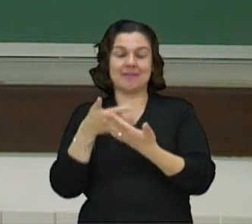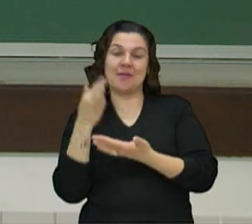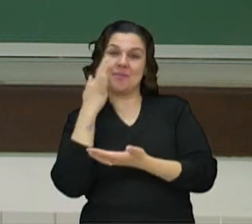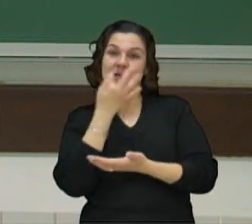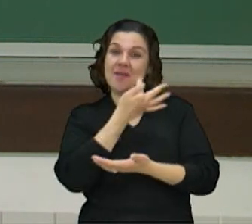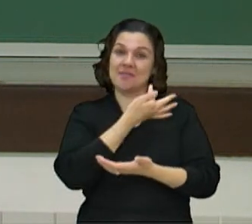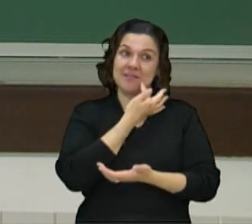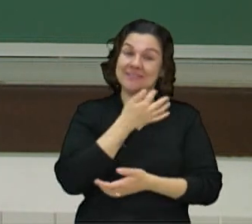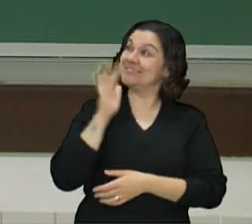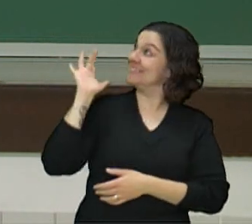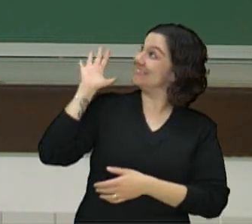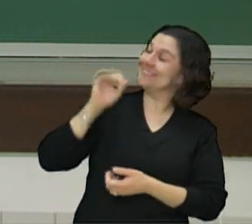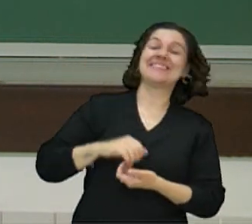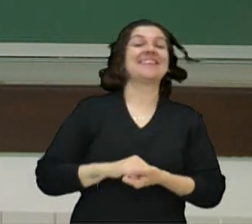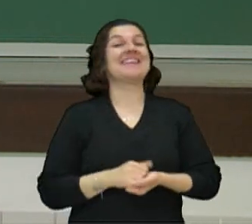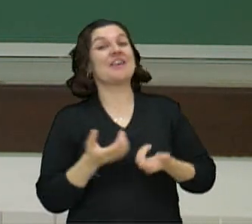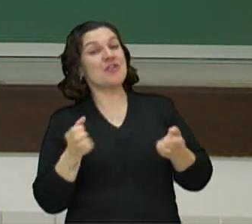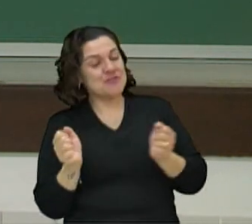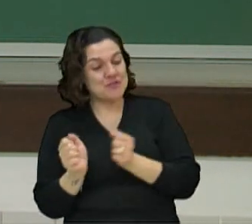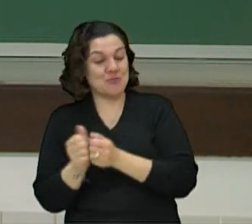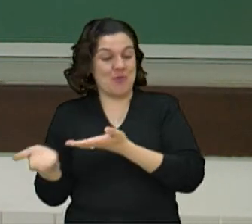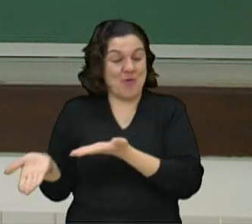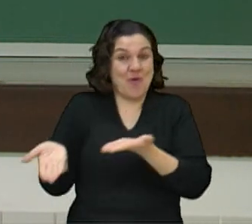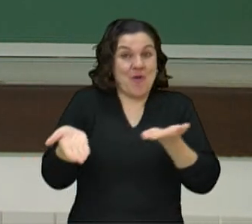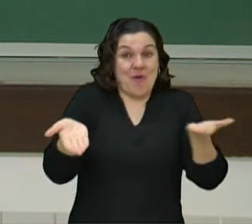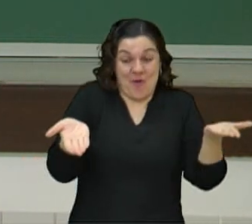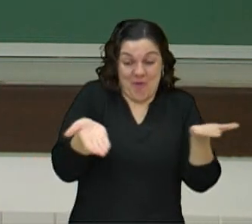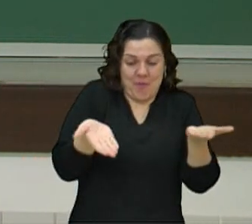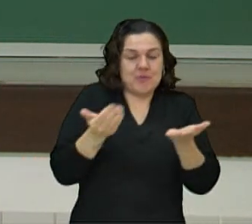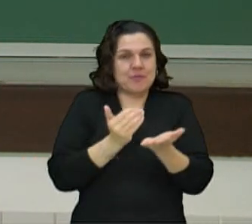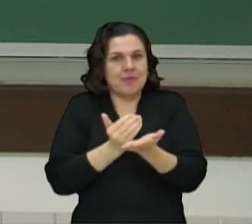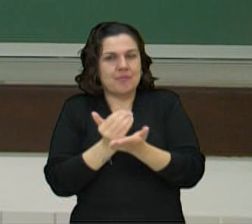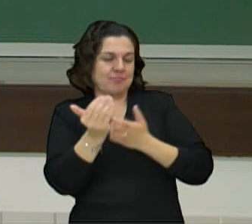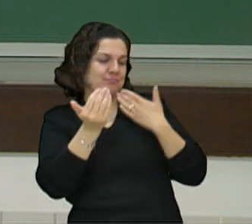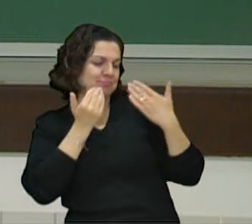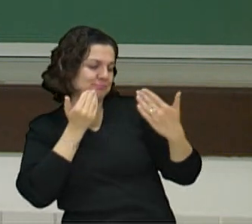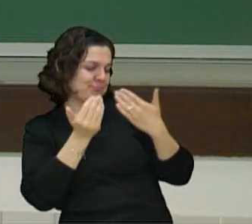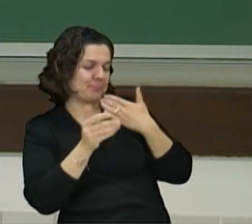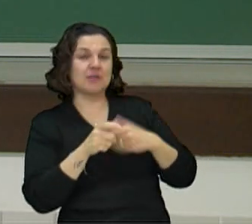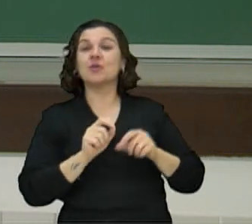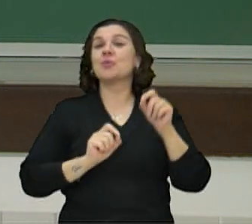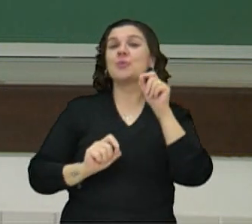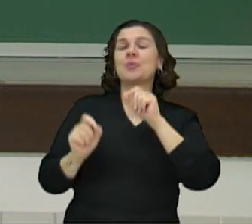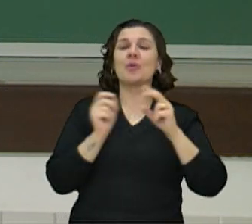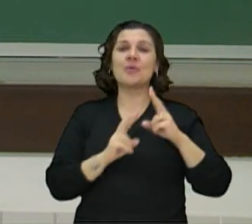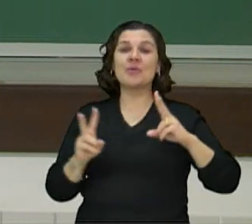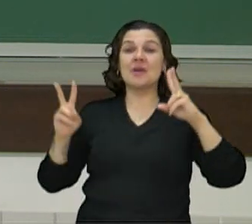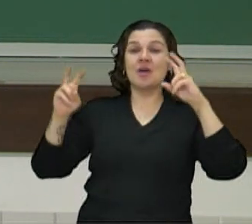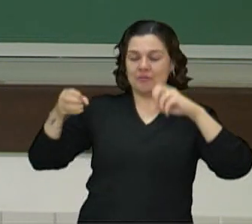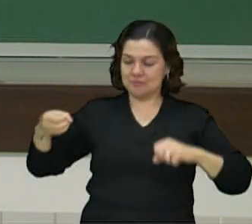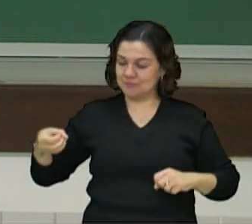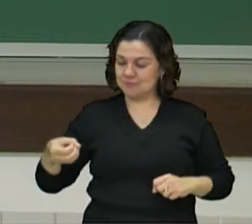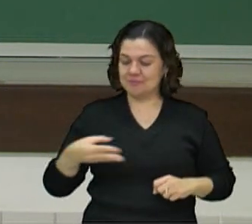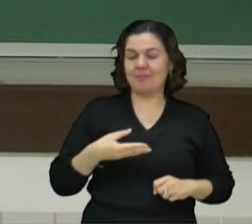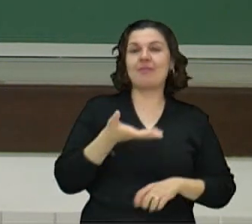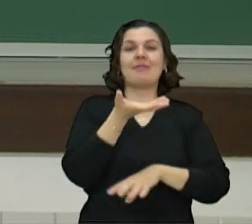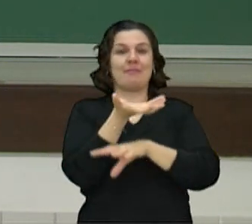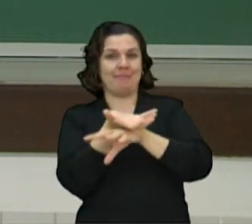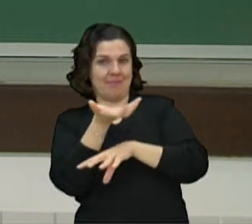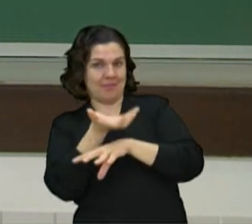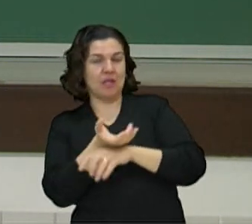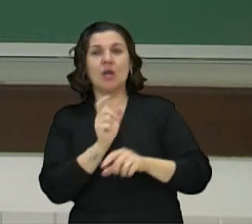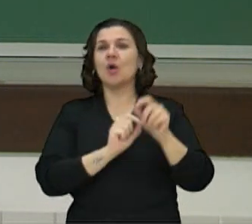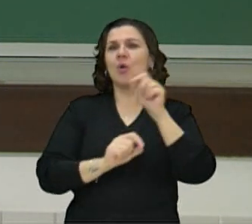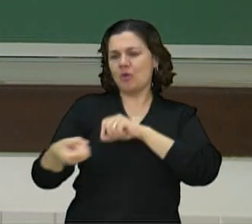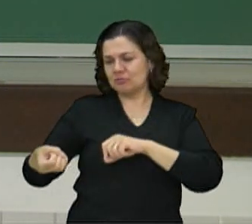aqui, tá a Francis. E juntos, nós vamos conversar com você hoje sobre um novo tema.